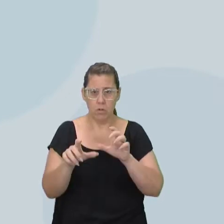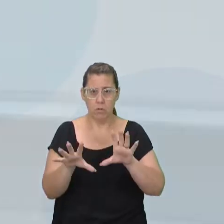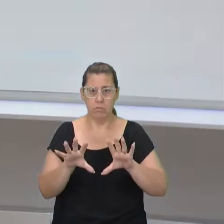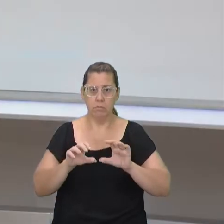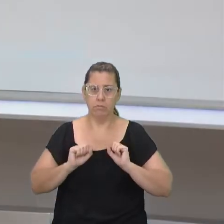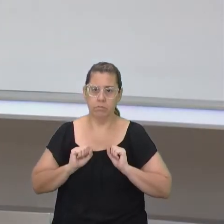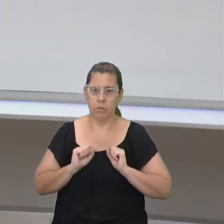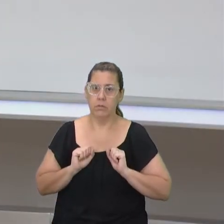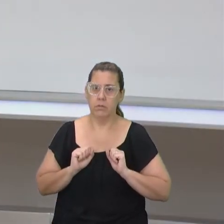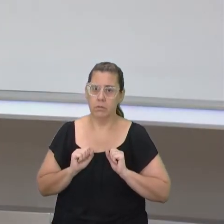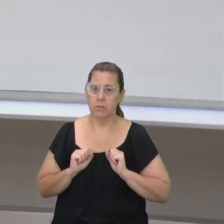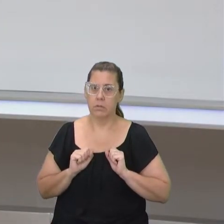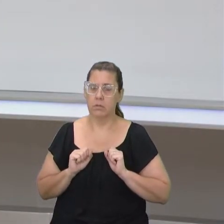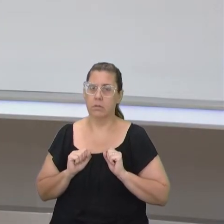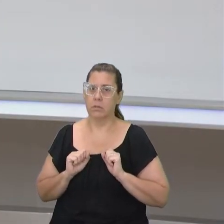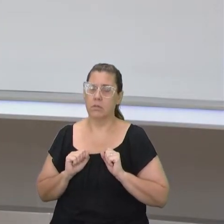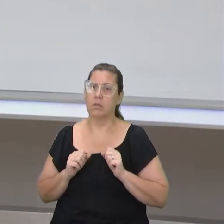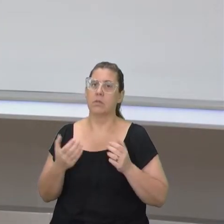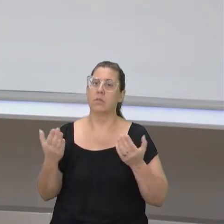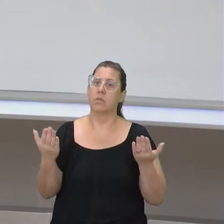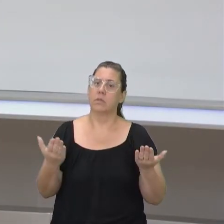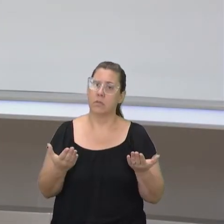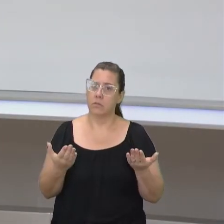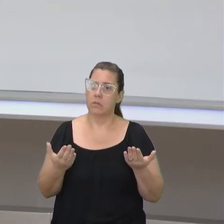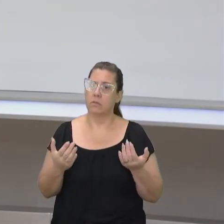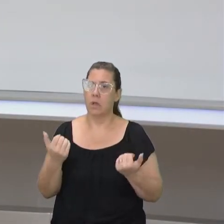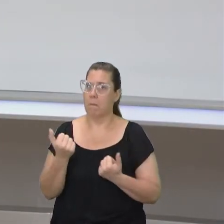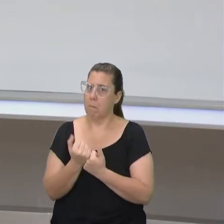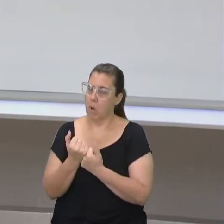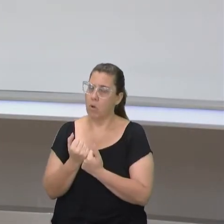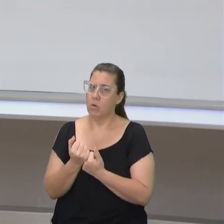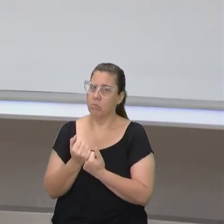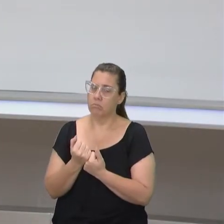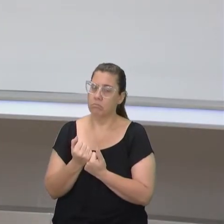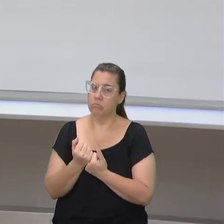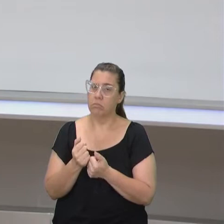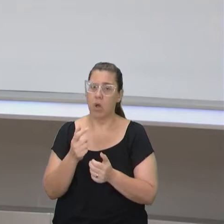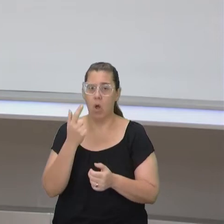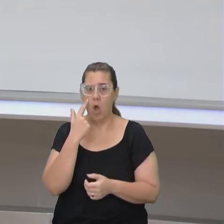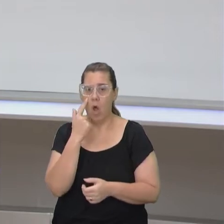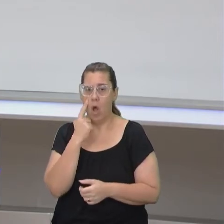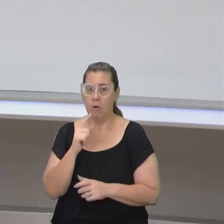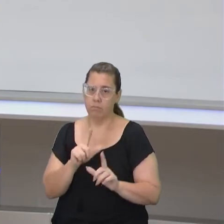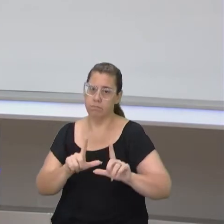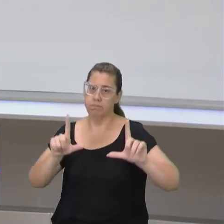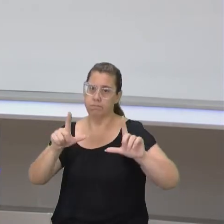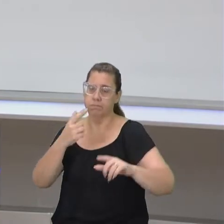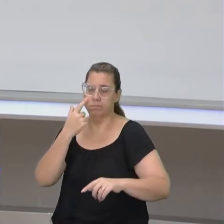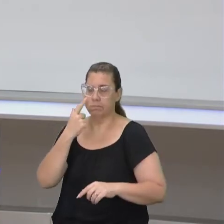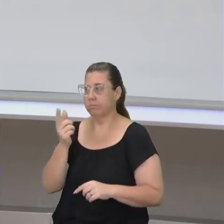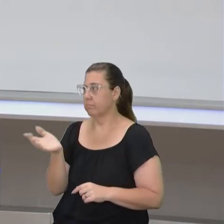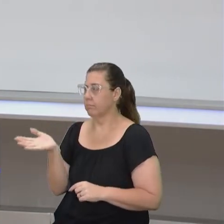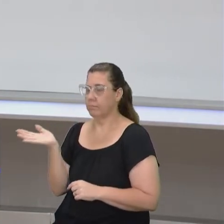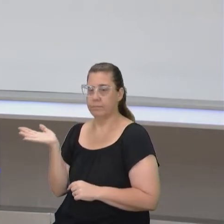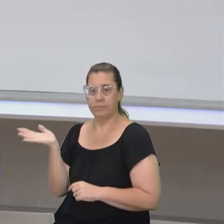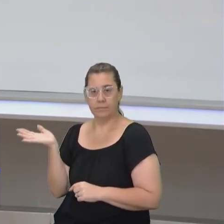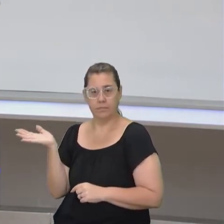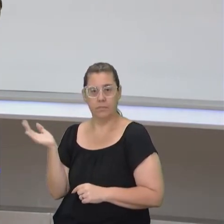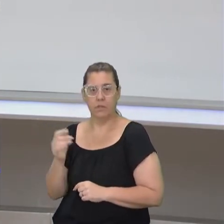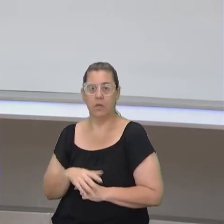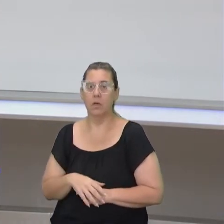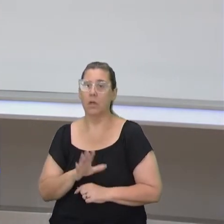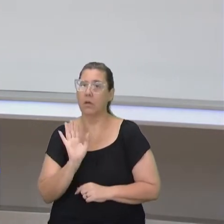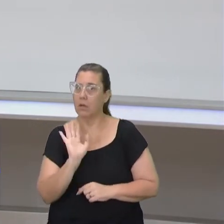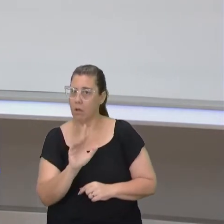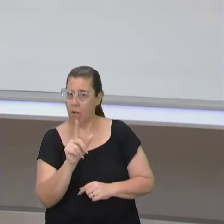pouquinho mais de apuro para vocês. Olhem a imagem, mas, por favor, olha. Tem uma coisinha